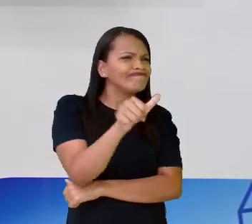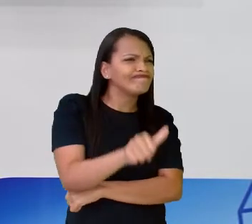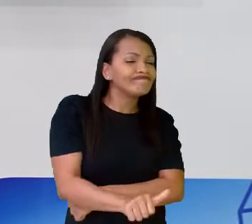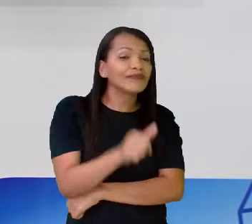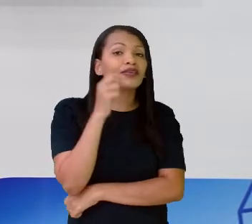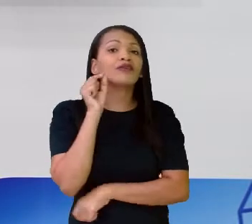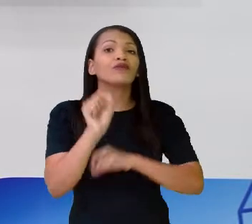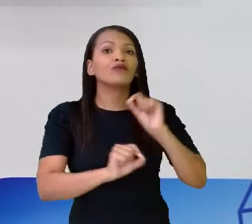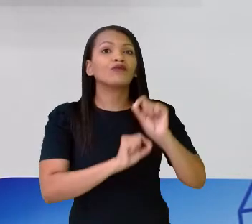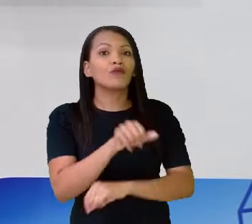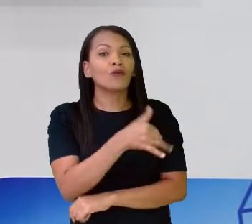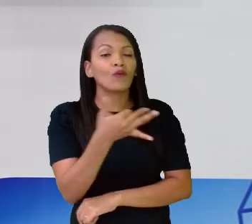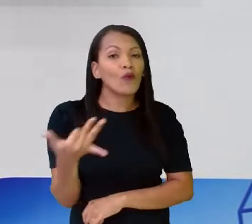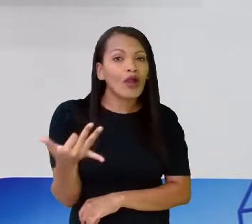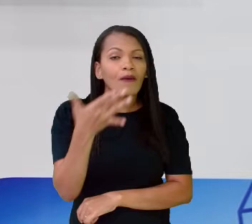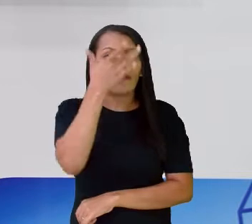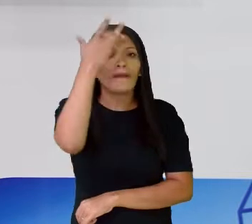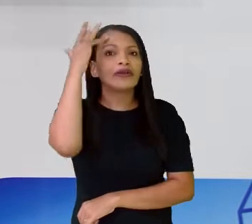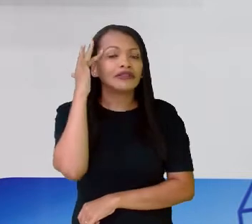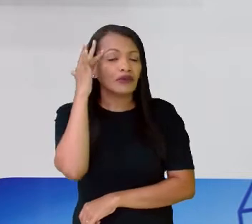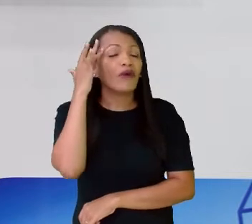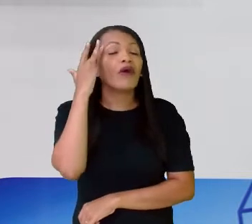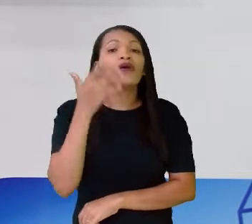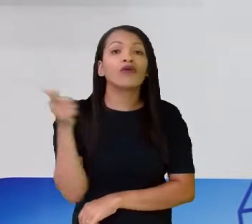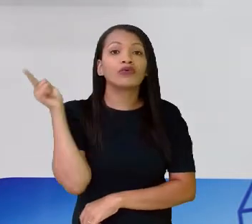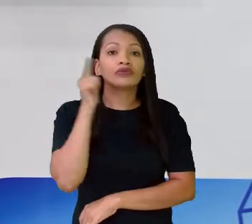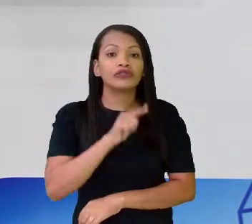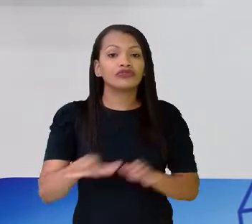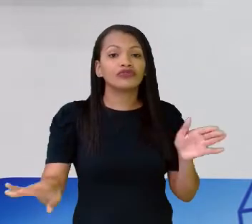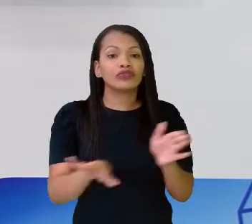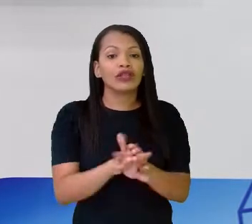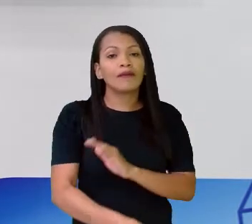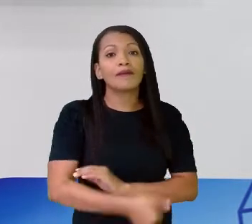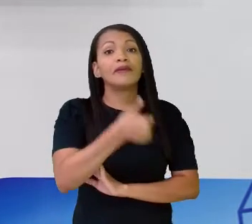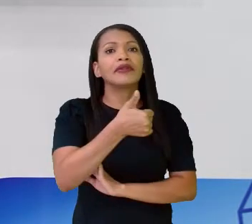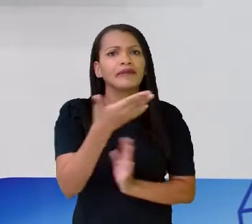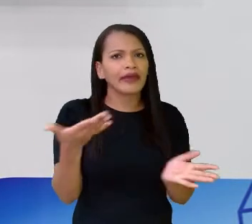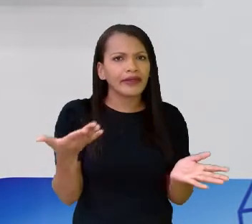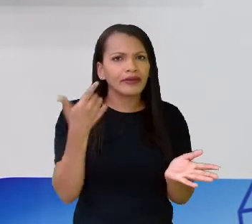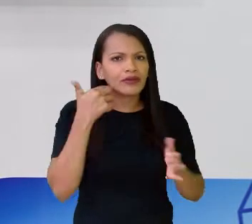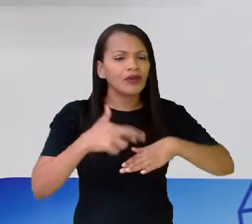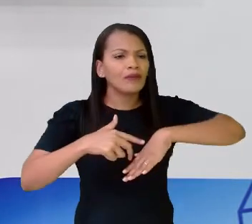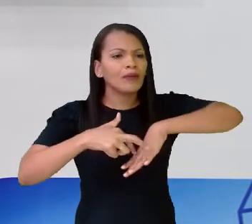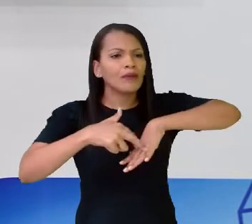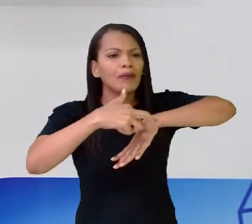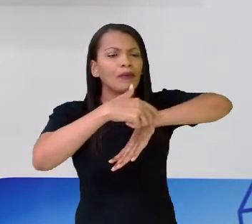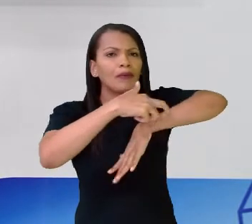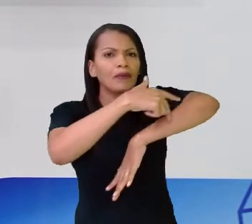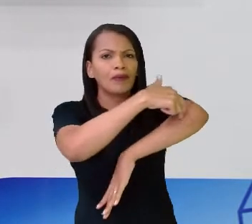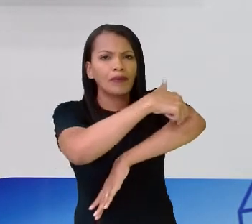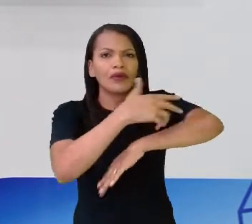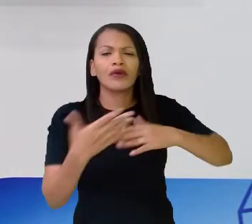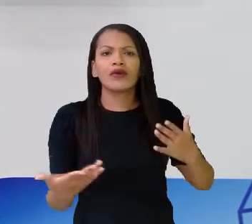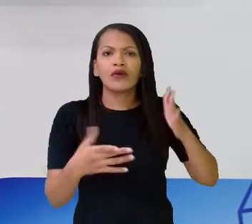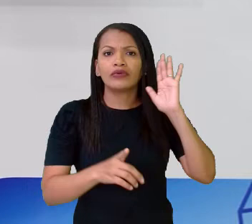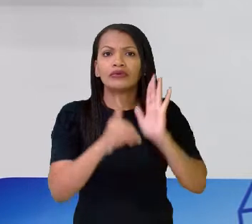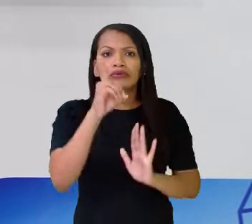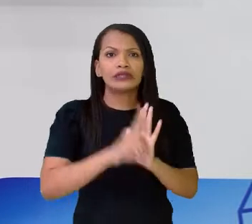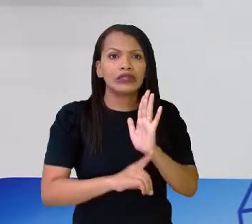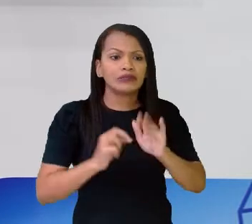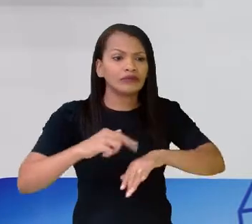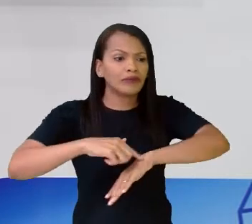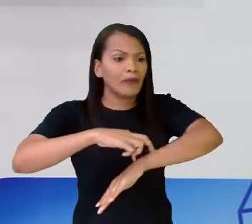pessoas aqui vai conseguir chegar primeiro lá em cima pela escada que ele está tendo direito a